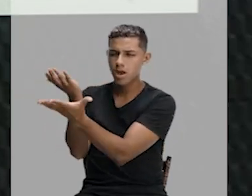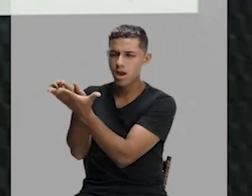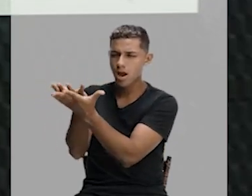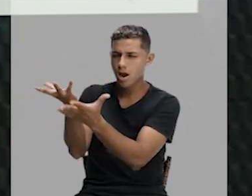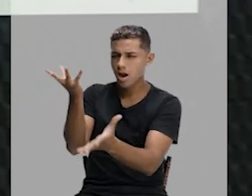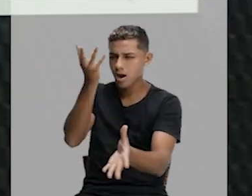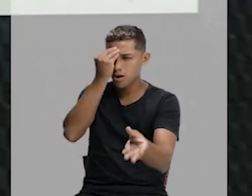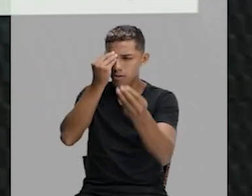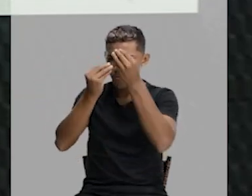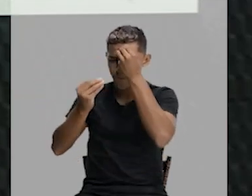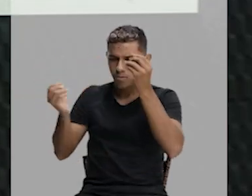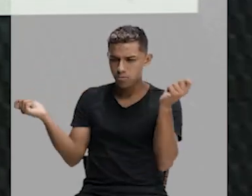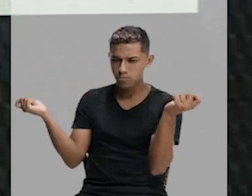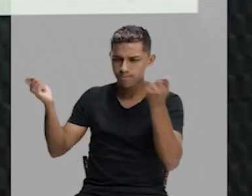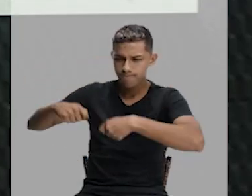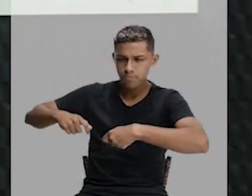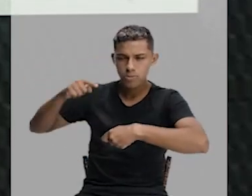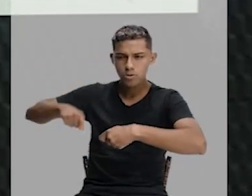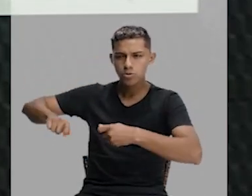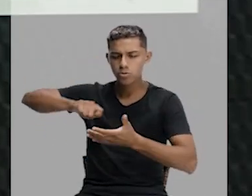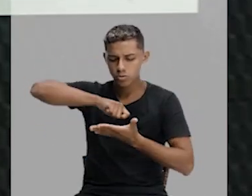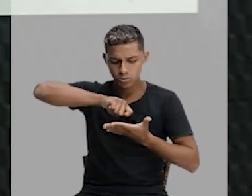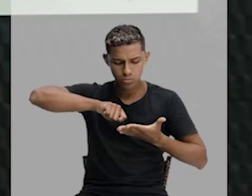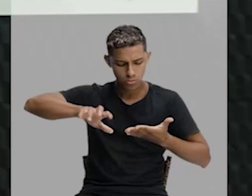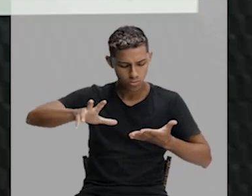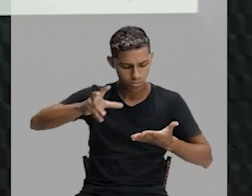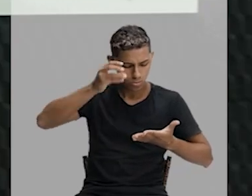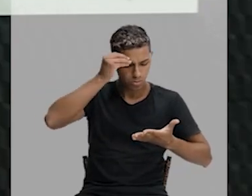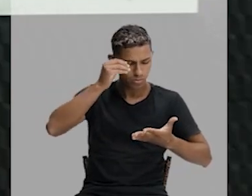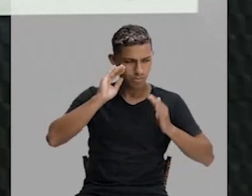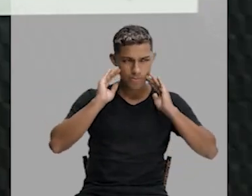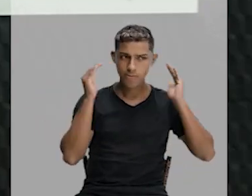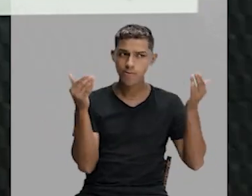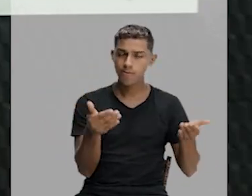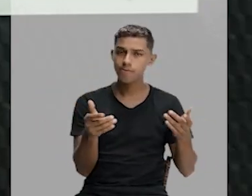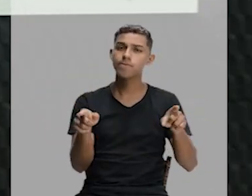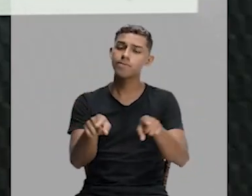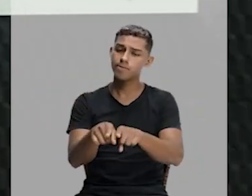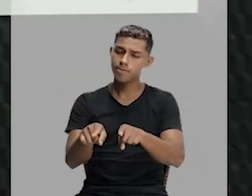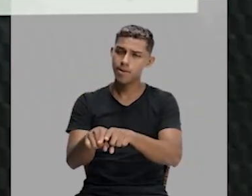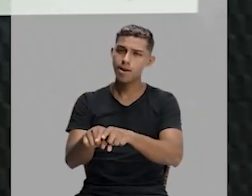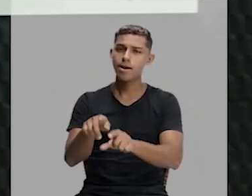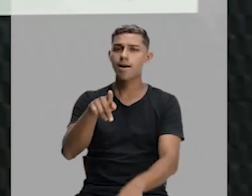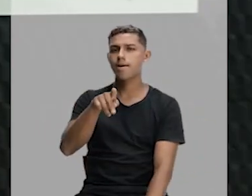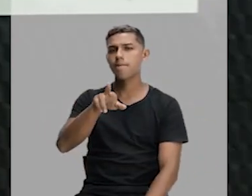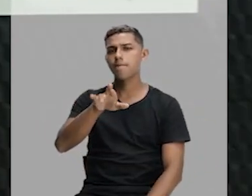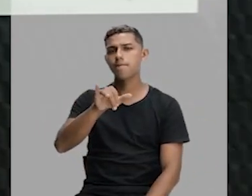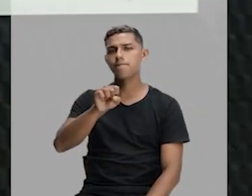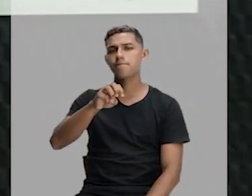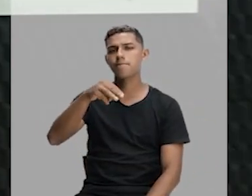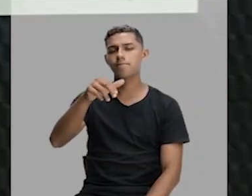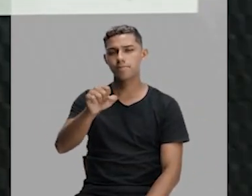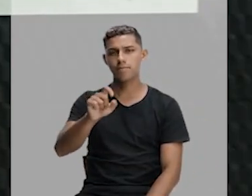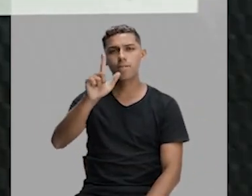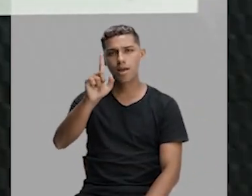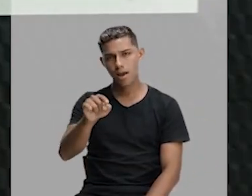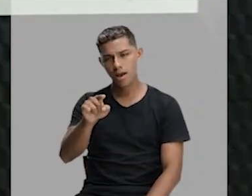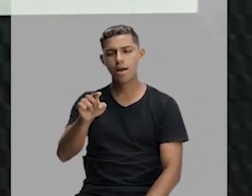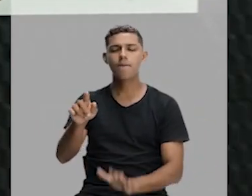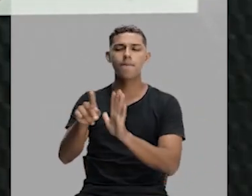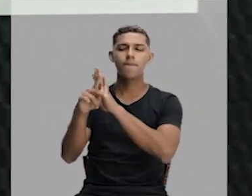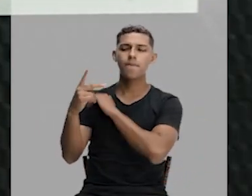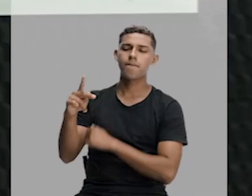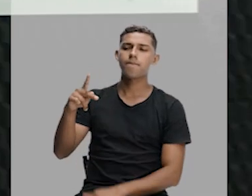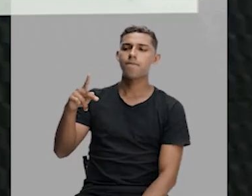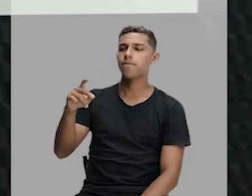já começou a falar desse assunto aqui para vocês, até porque o prisma ele é um poliedro. Beleza? Bom, então vamos lá falar de